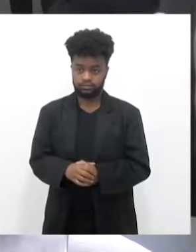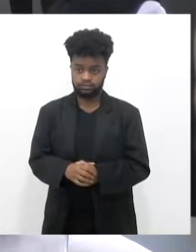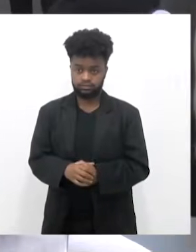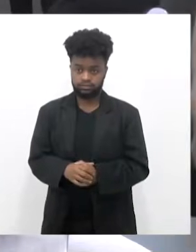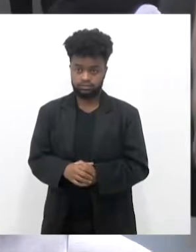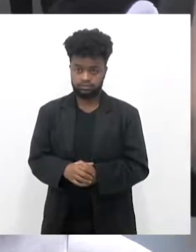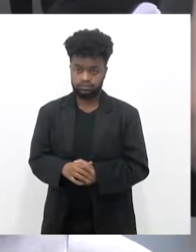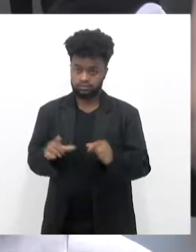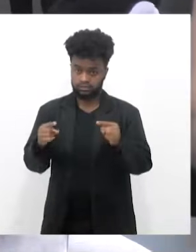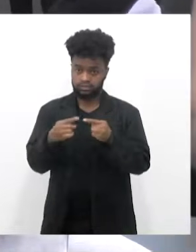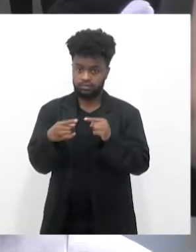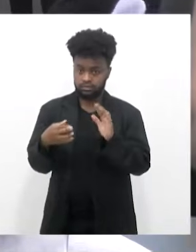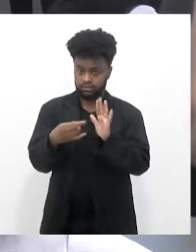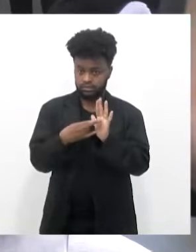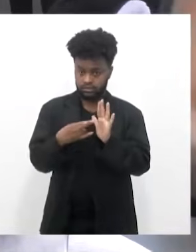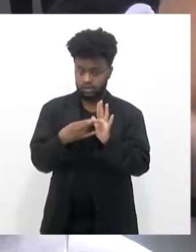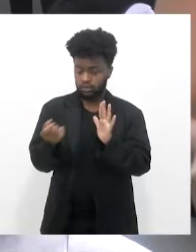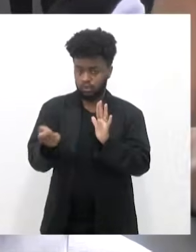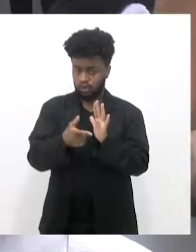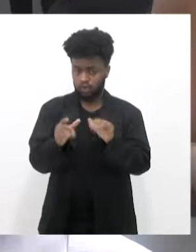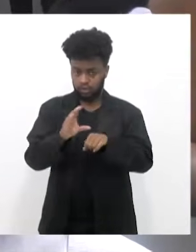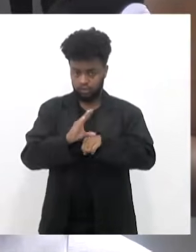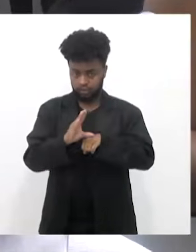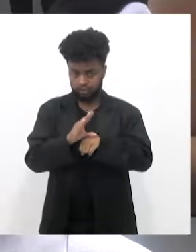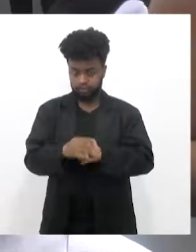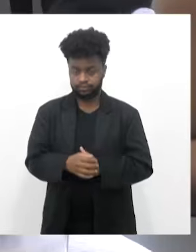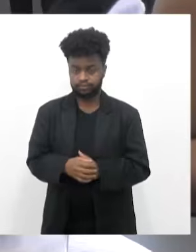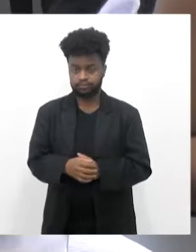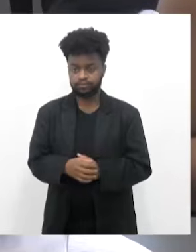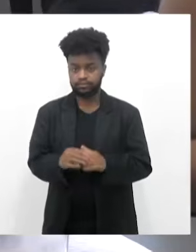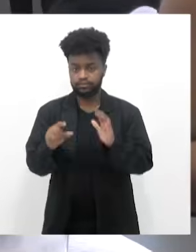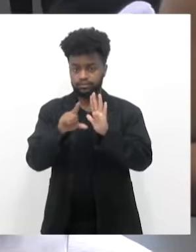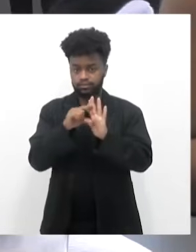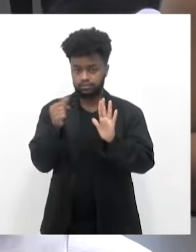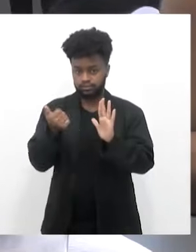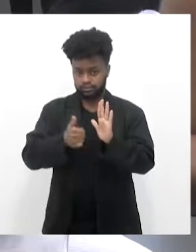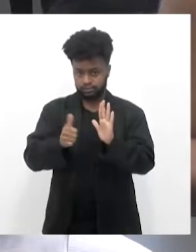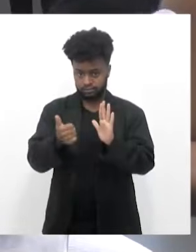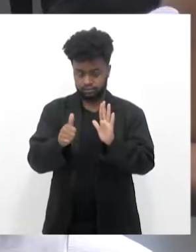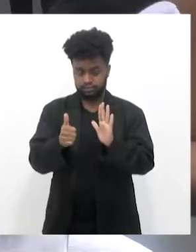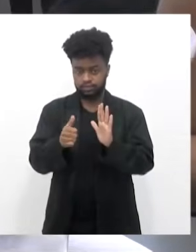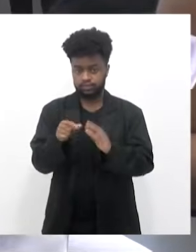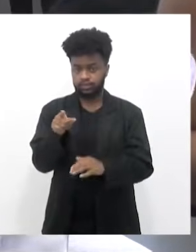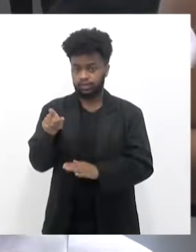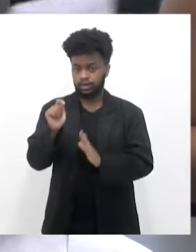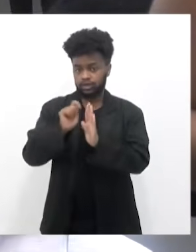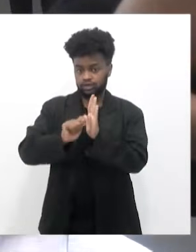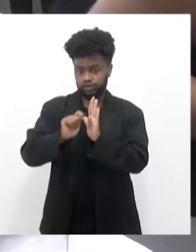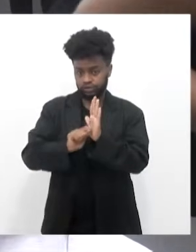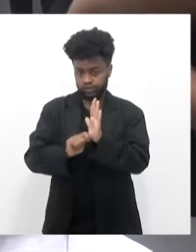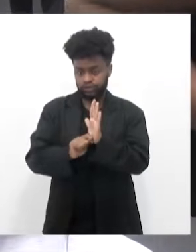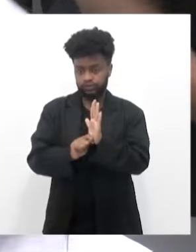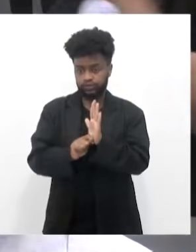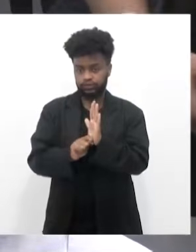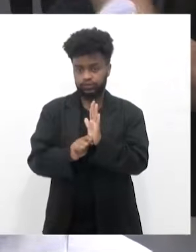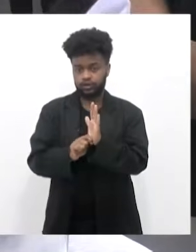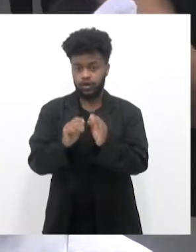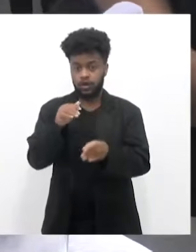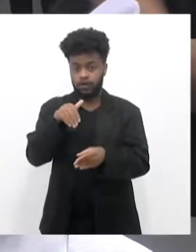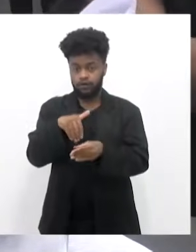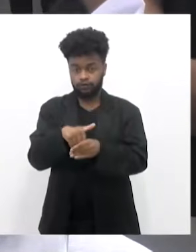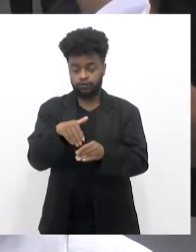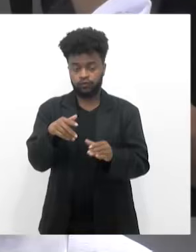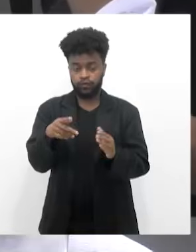mais regimental do que de constitucionalidade. No artigo 11, o senhor escreve assim: a eleição